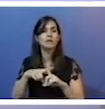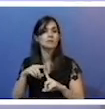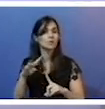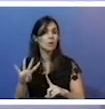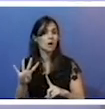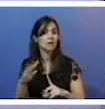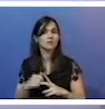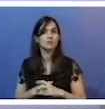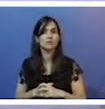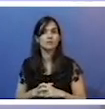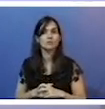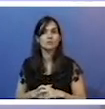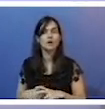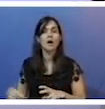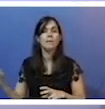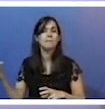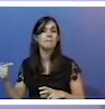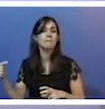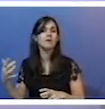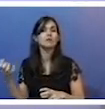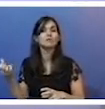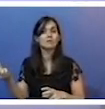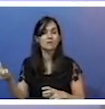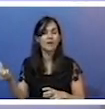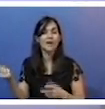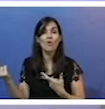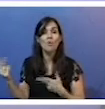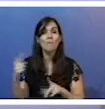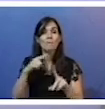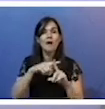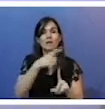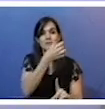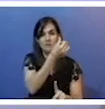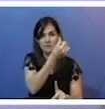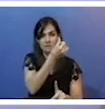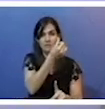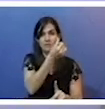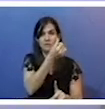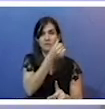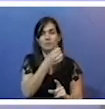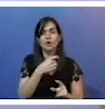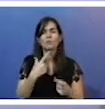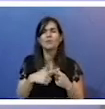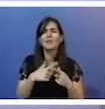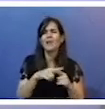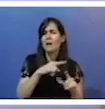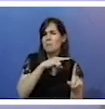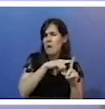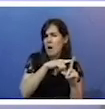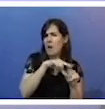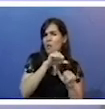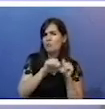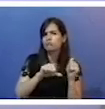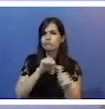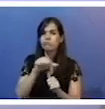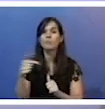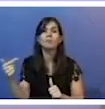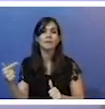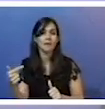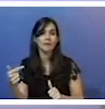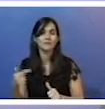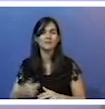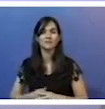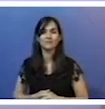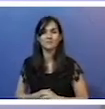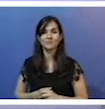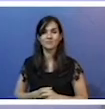e esse menos seis mais seis aqui que trocou a conta era mais ficou menos para